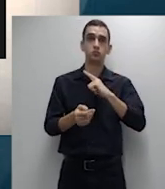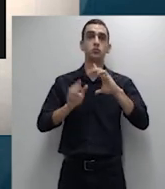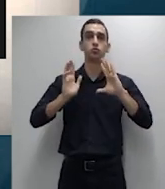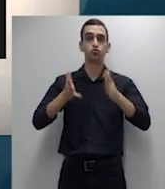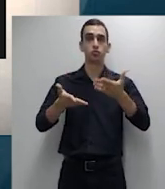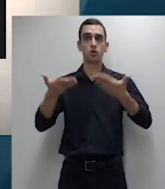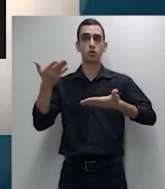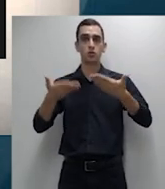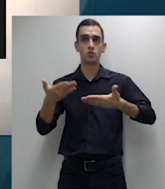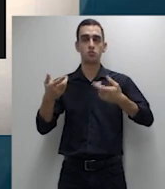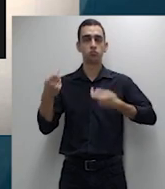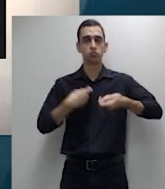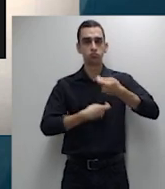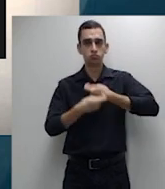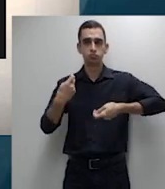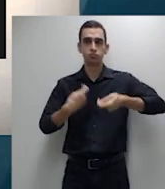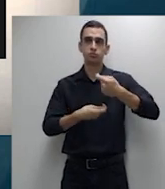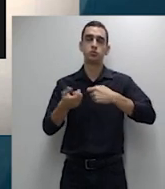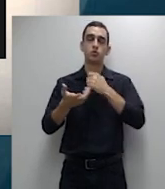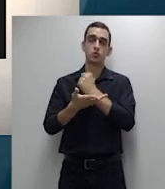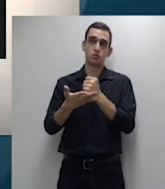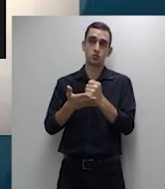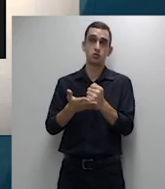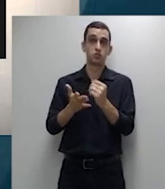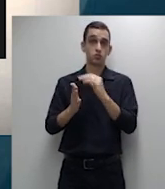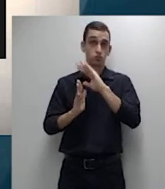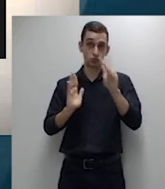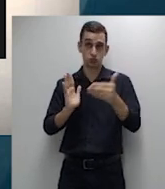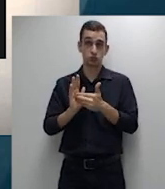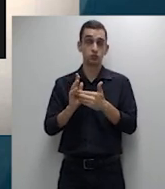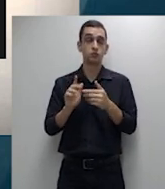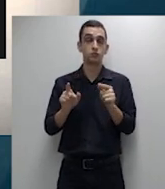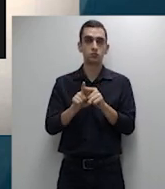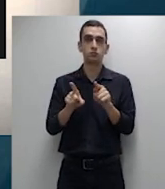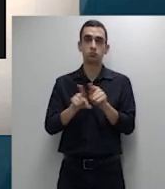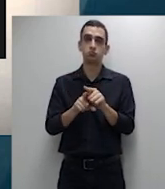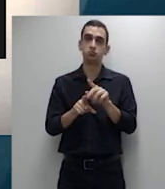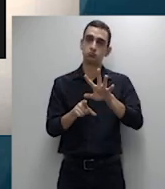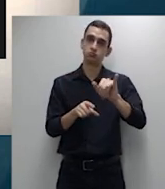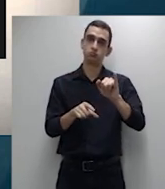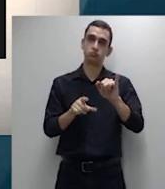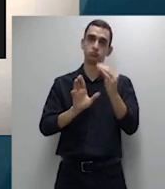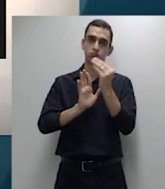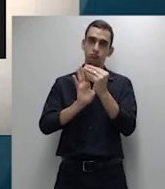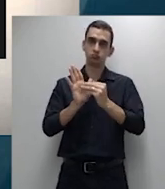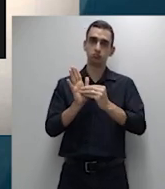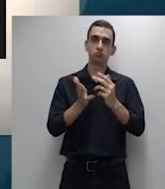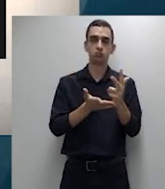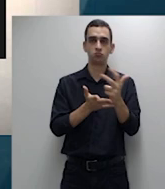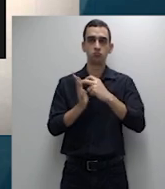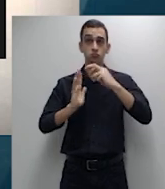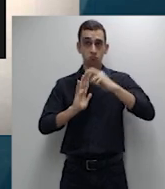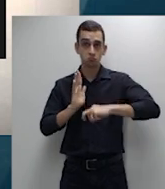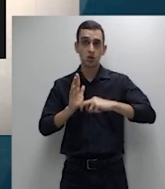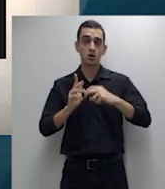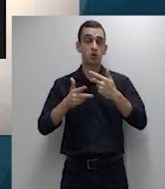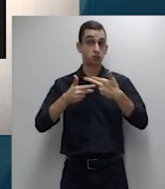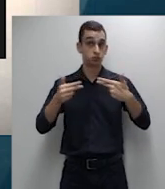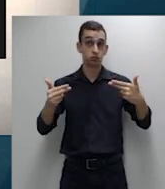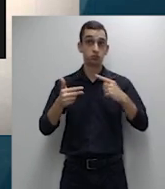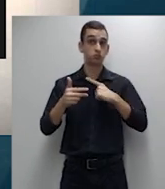econômico-financeiro contratual e na obtenção do princípio da modicidade tarifária fechou as